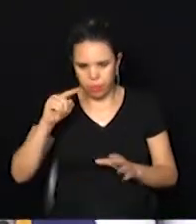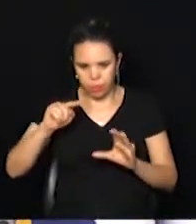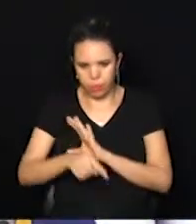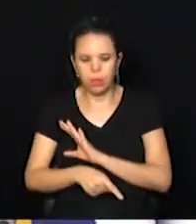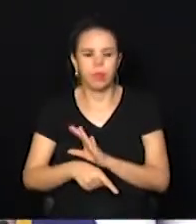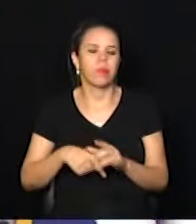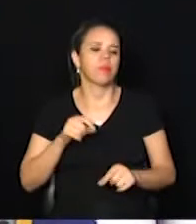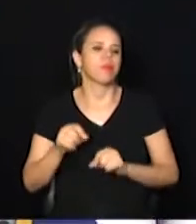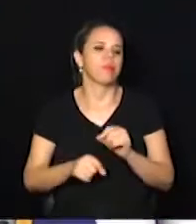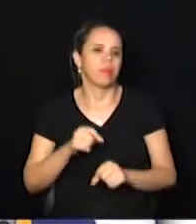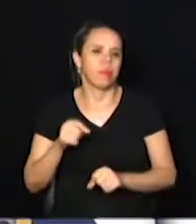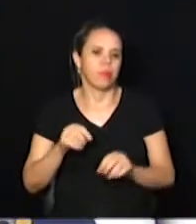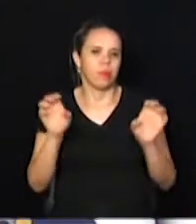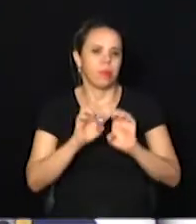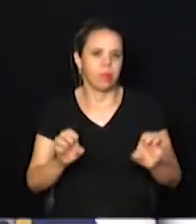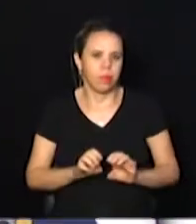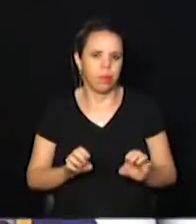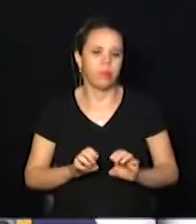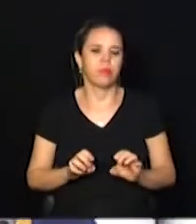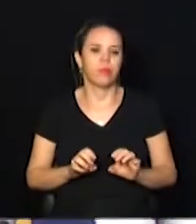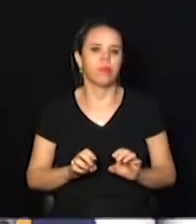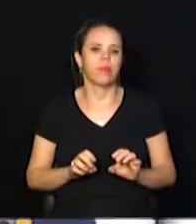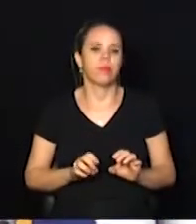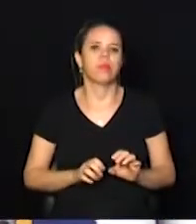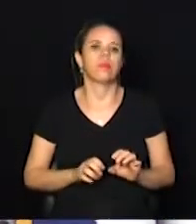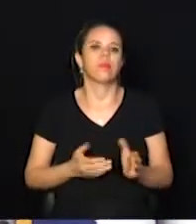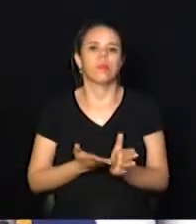profundamente nas estruturas da hierarquia do desvio